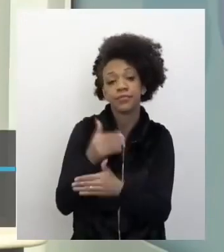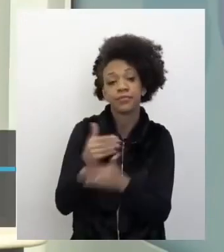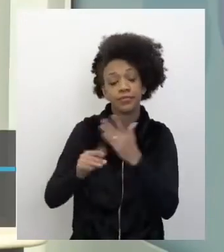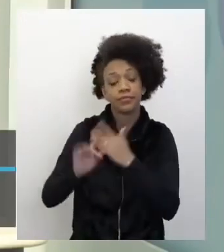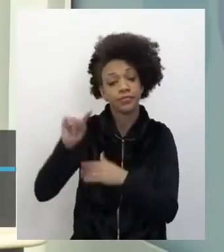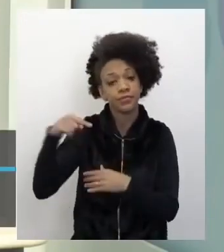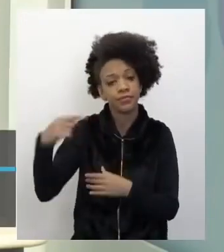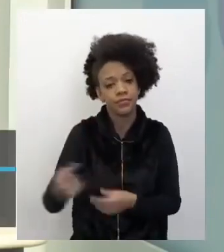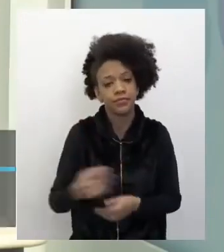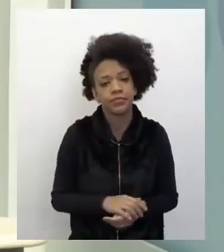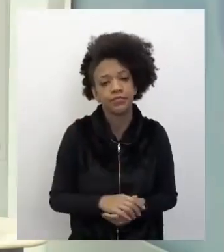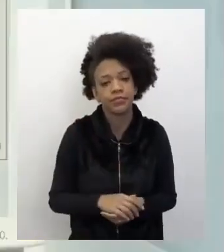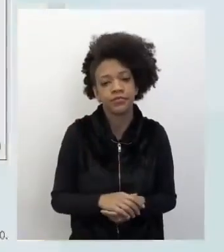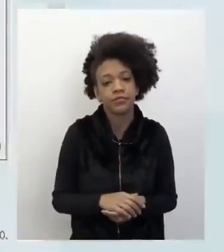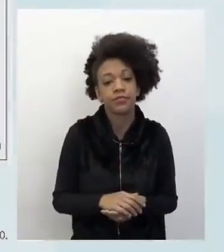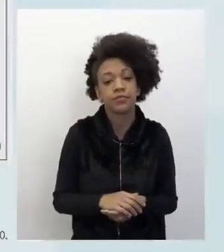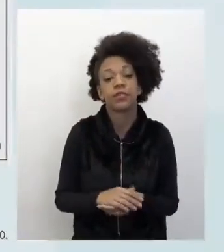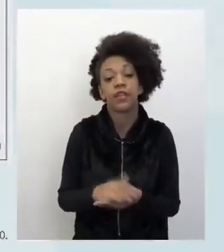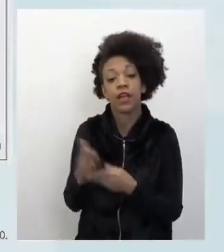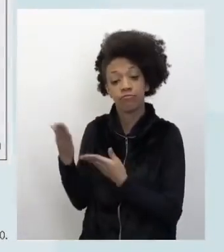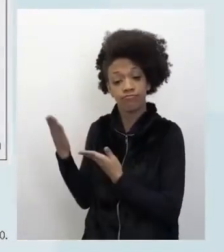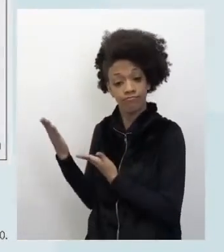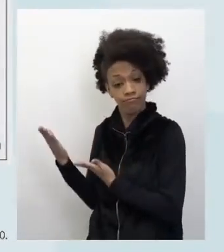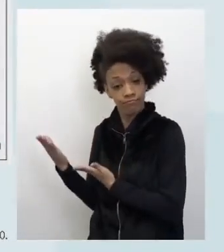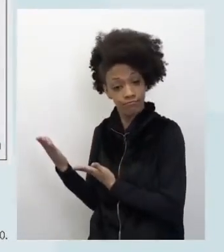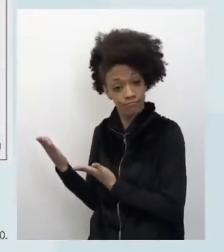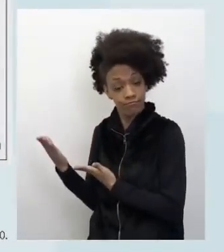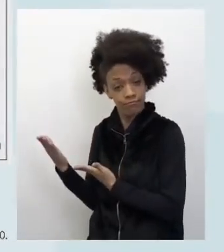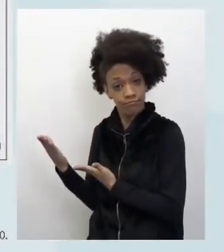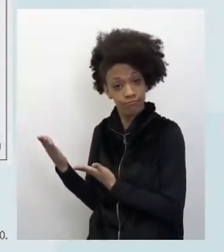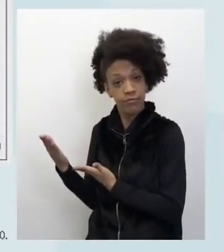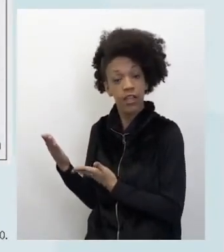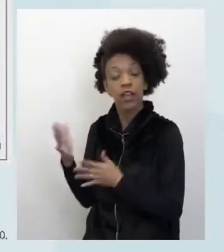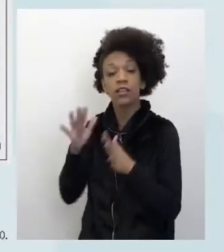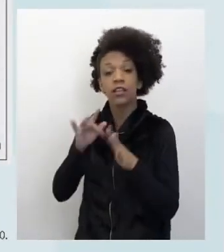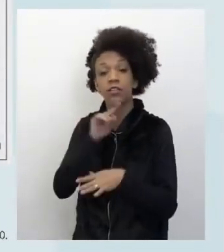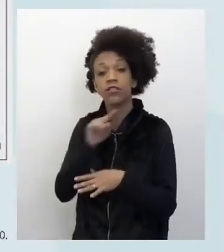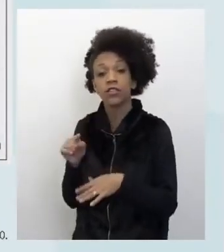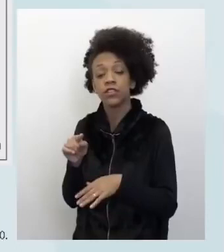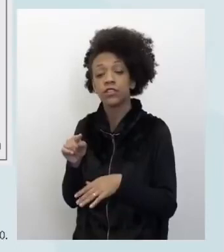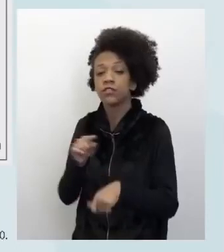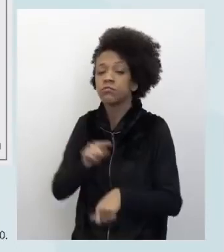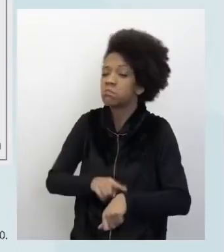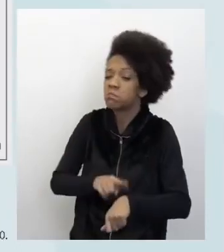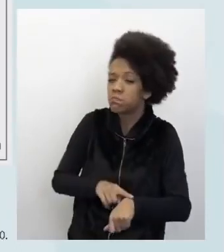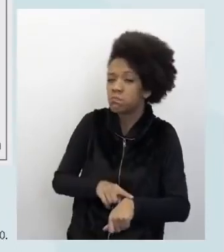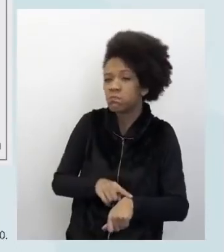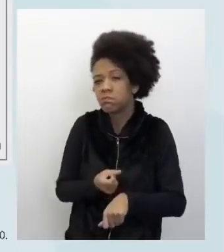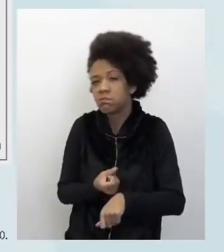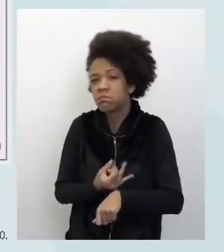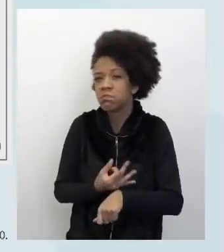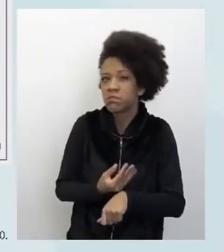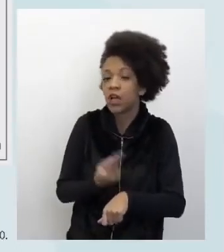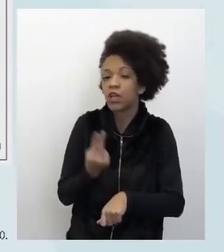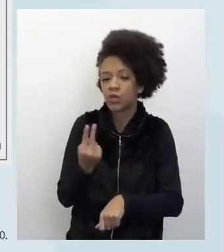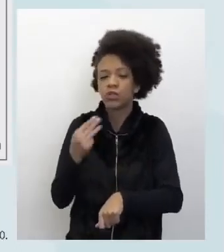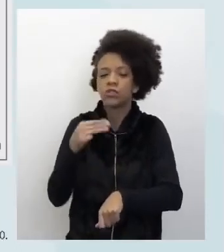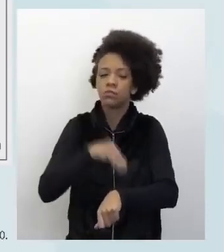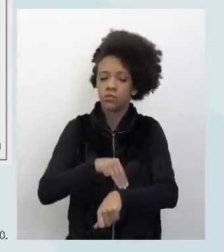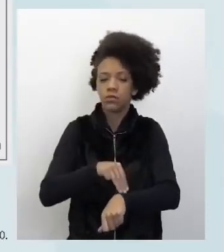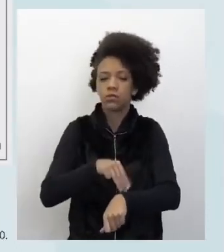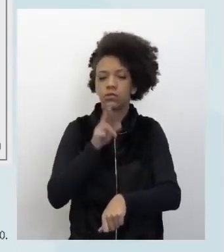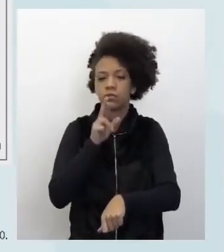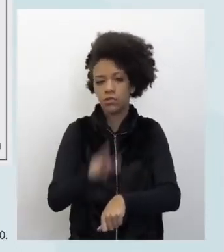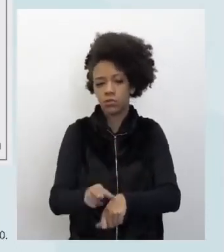que vocês vão ver aí agora com o mapa. Então, vocês terão mais ou menos uns 2 minutos para